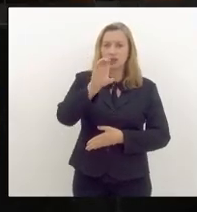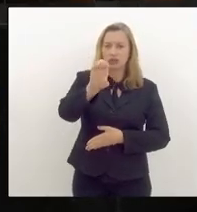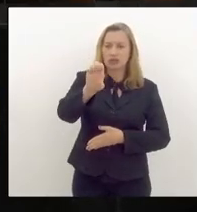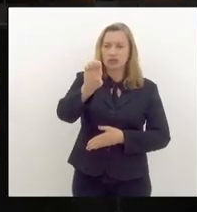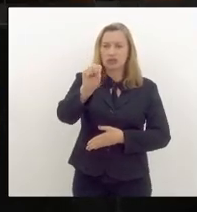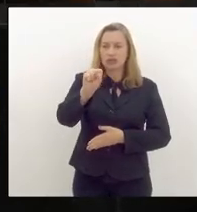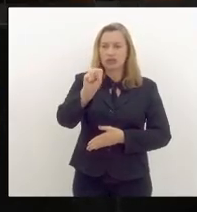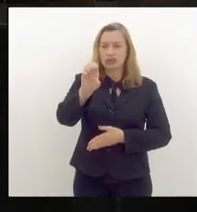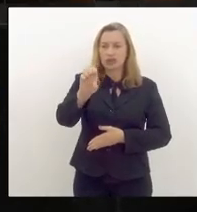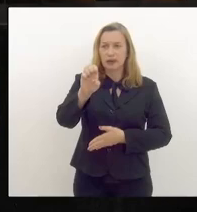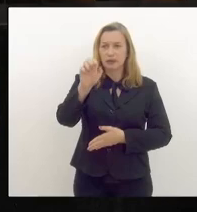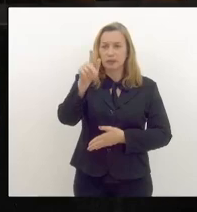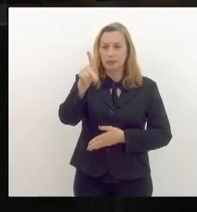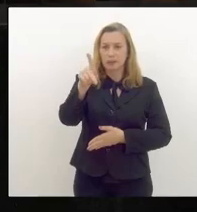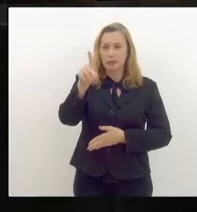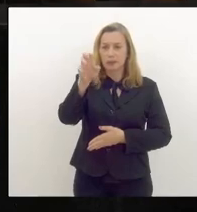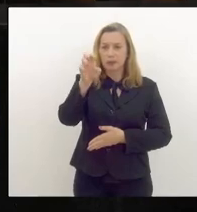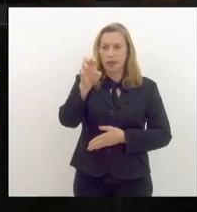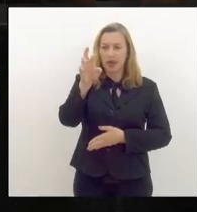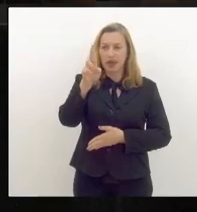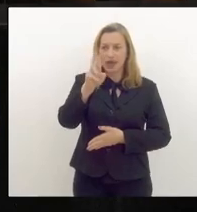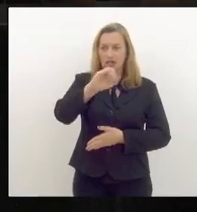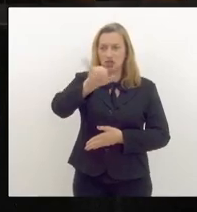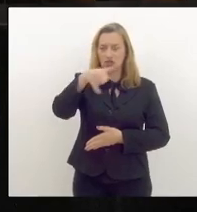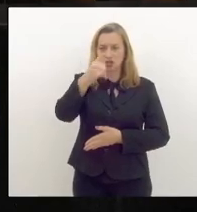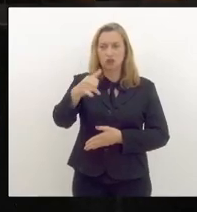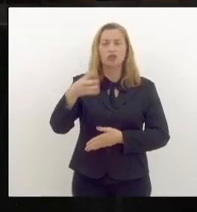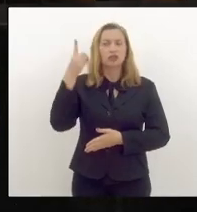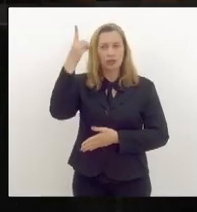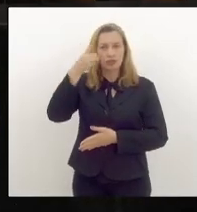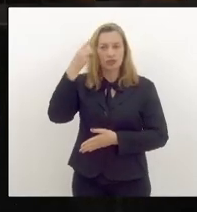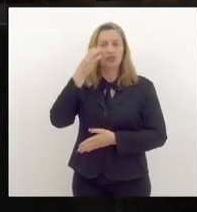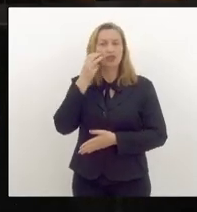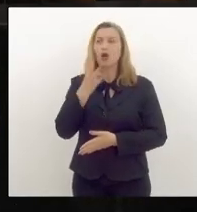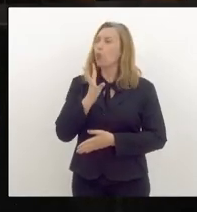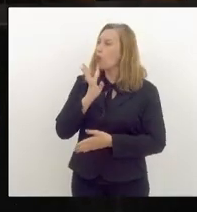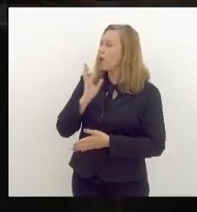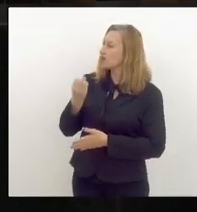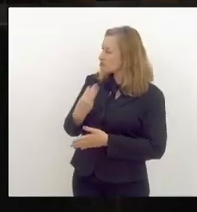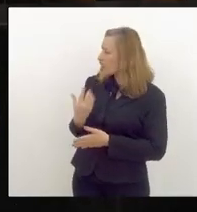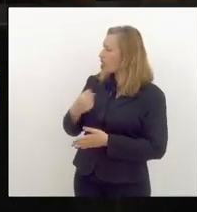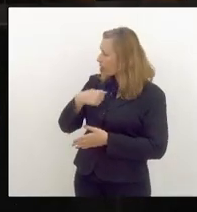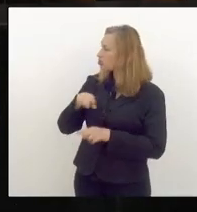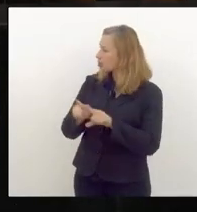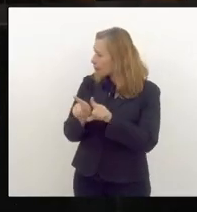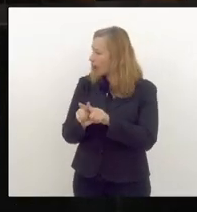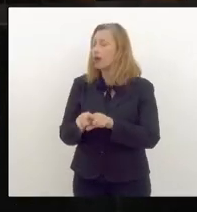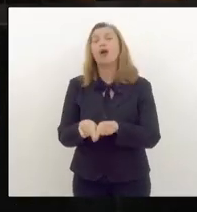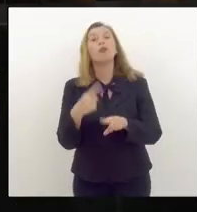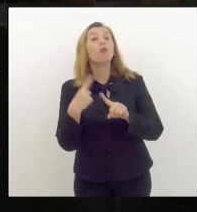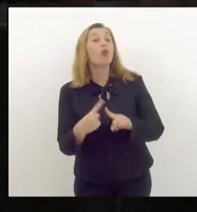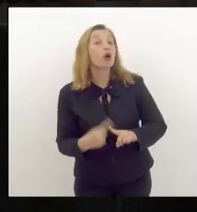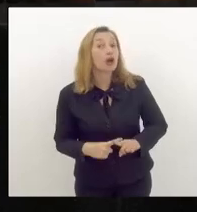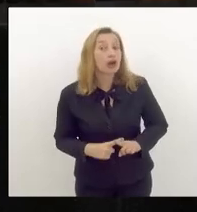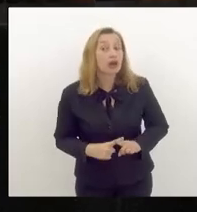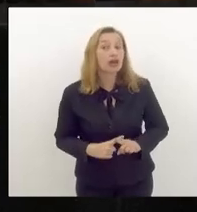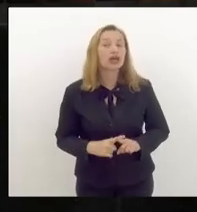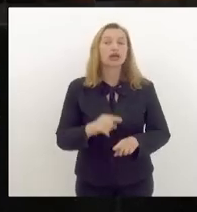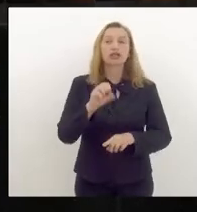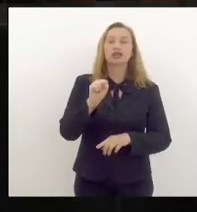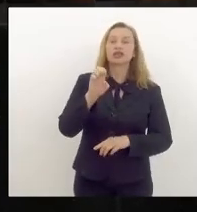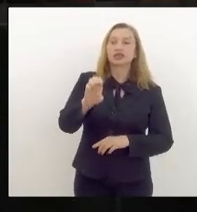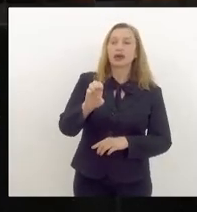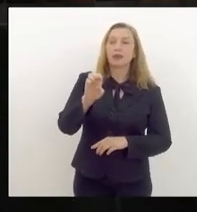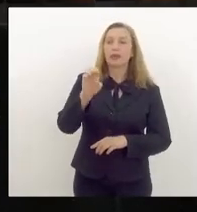deputado waldeck o conhece bem como eu também porque as e